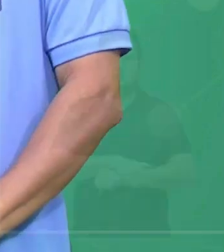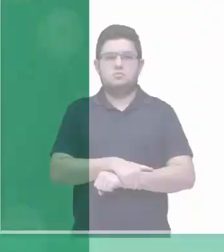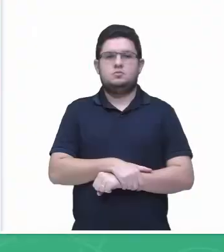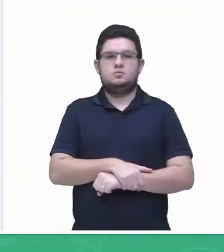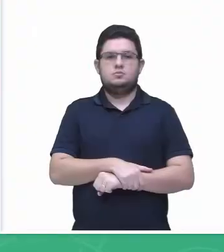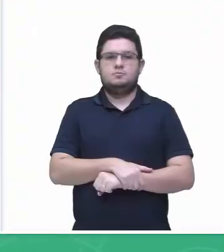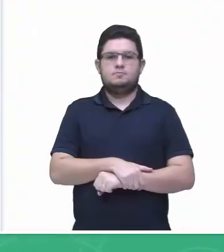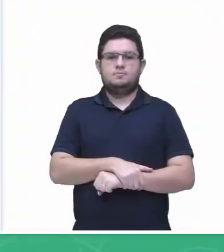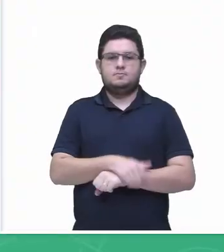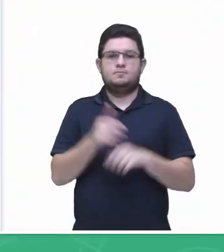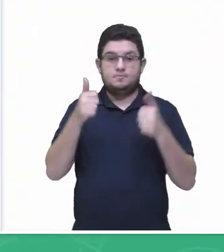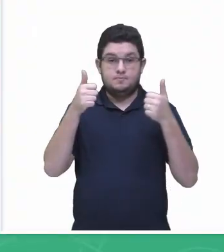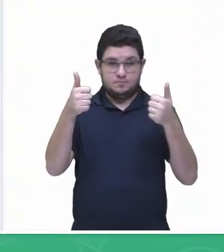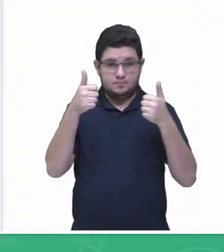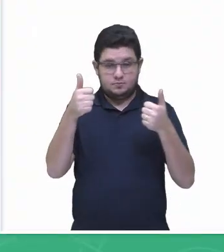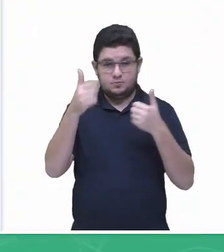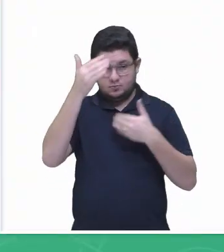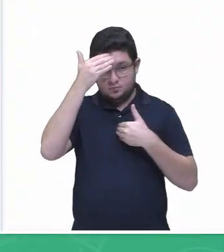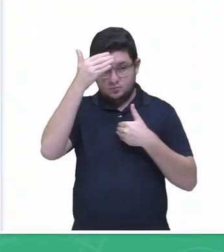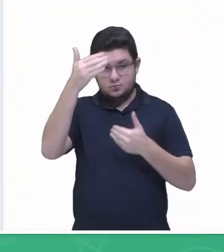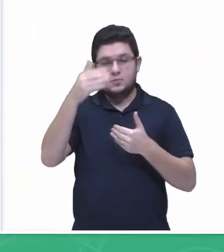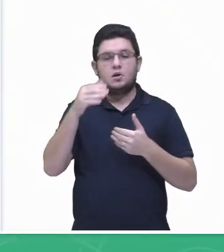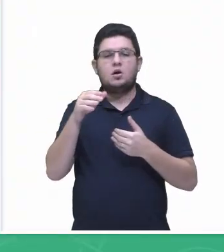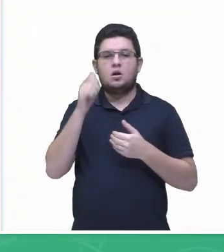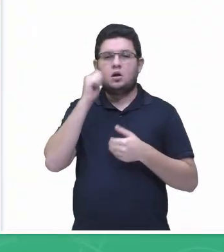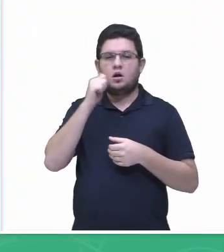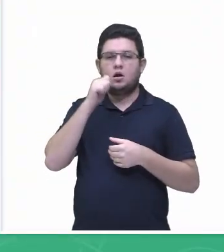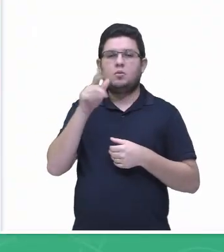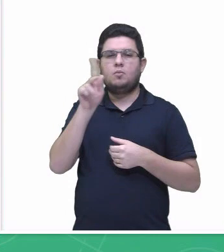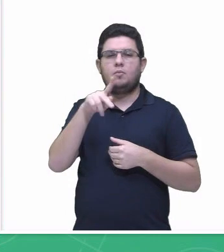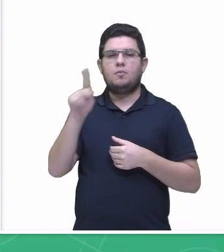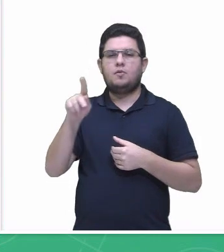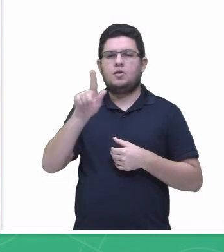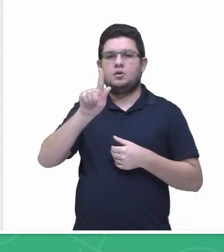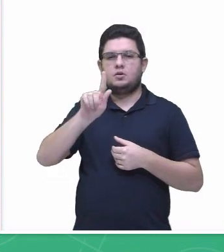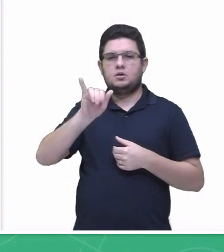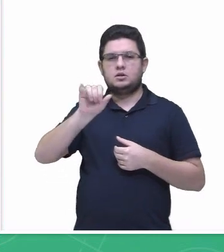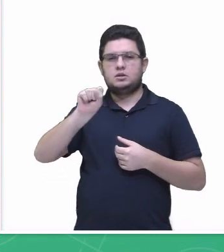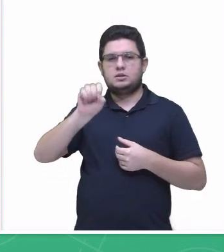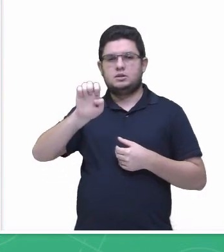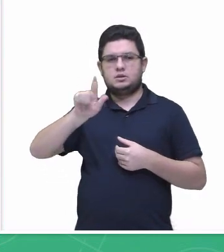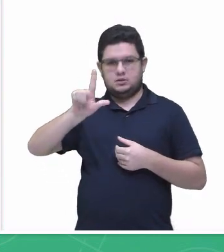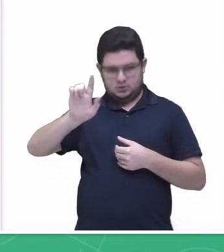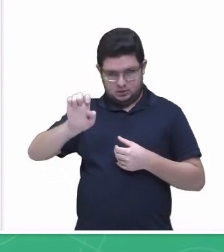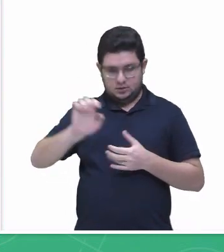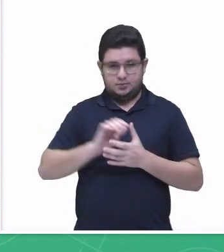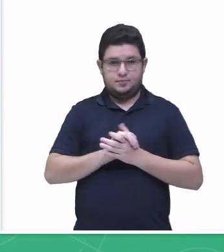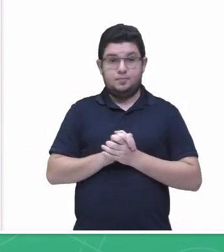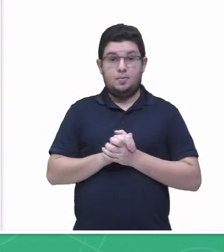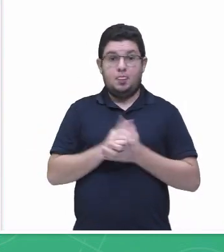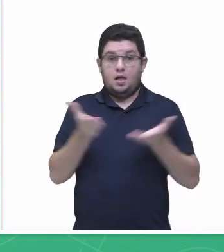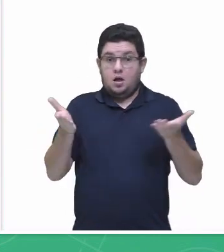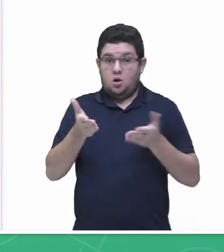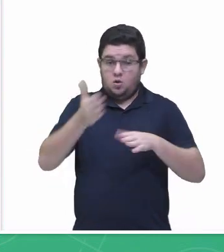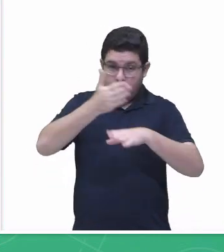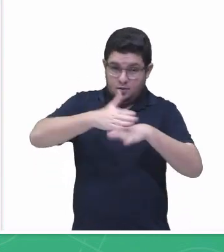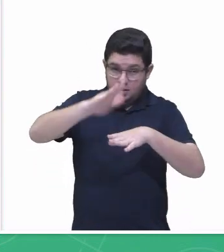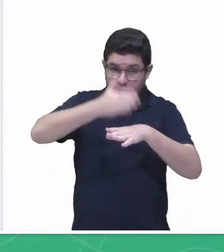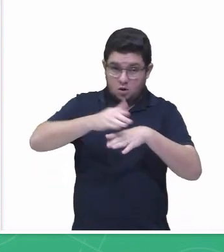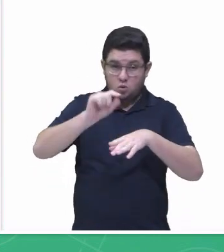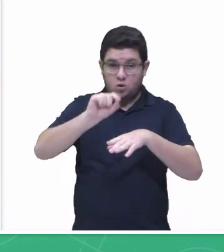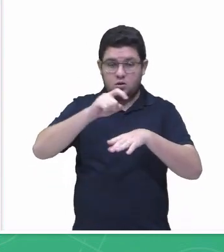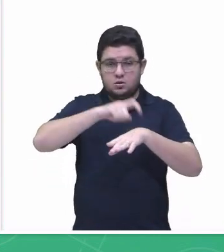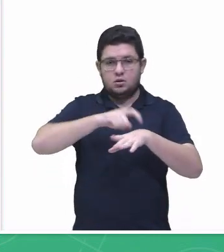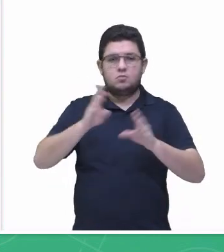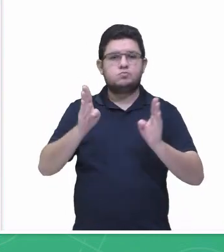Muito bem, pessoal, agradecemos a participação da professora Gisele, né? E agora vamos dar continuidade ao nosso exercitando com a parte de Física.